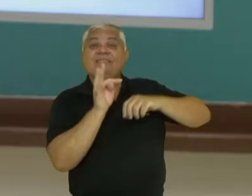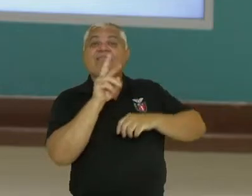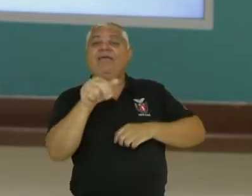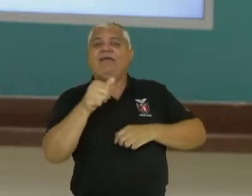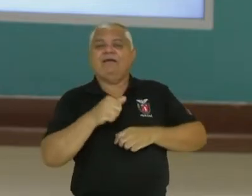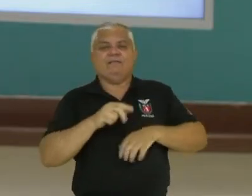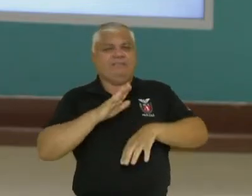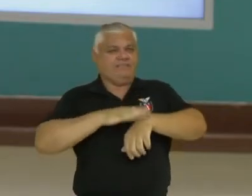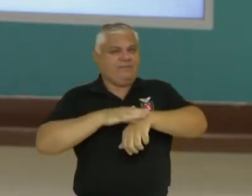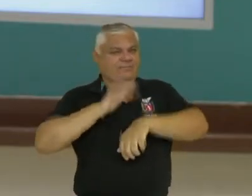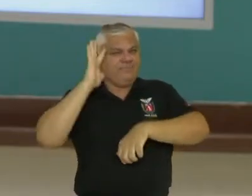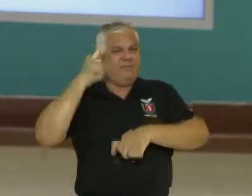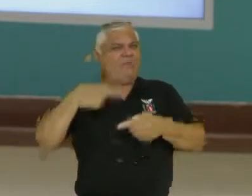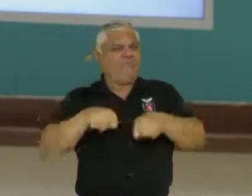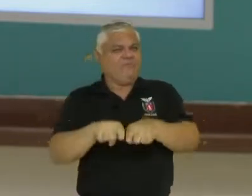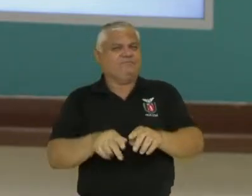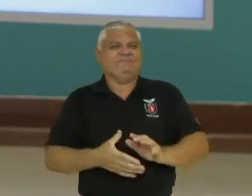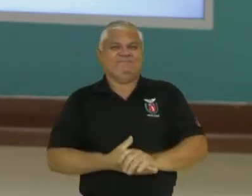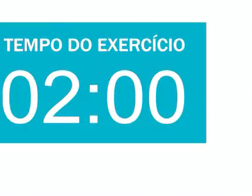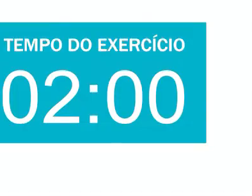para você pensar e eu já retorno.